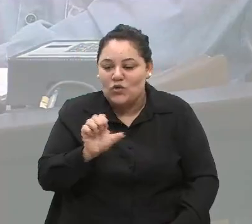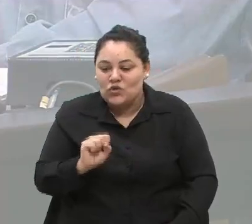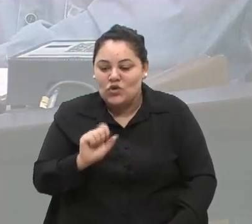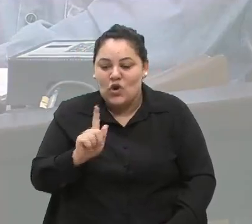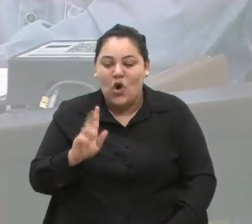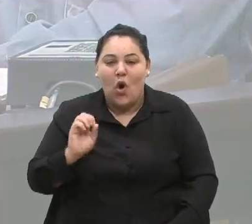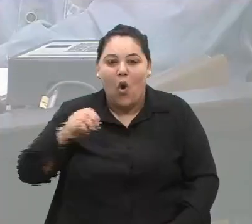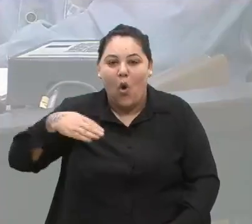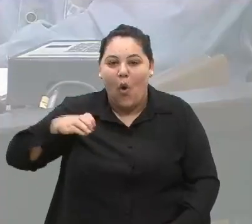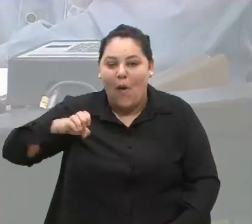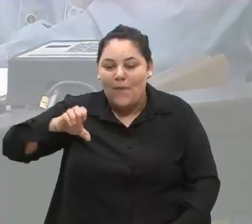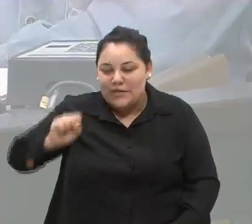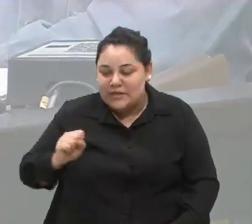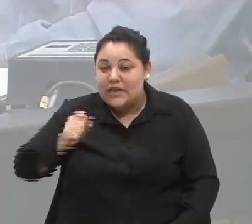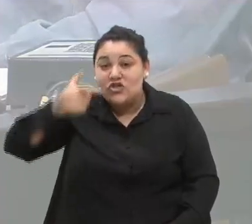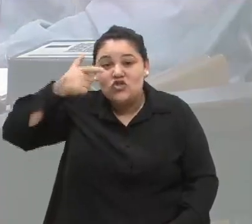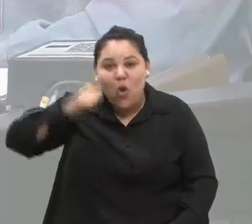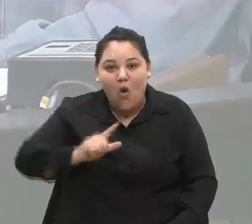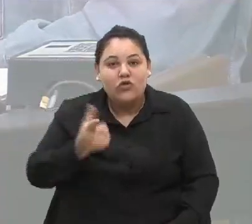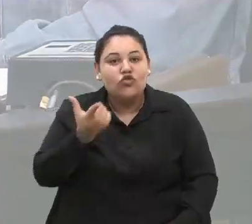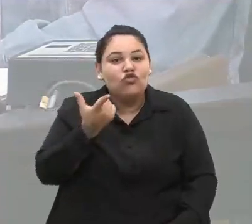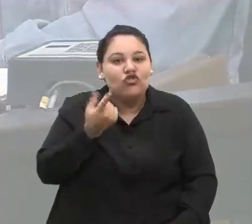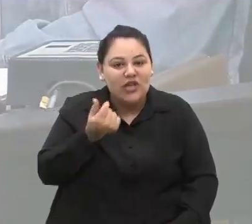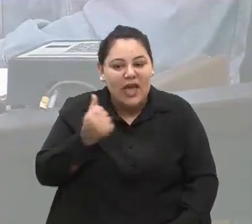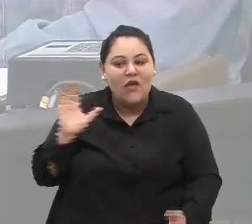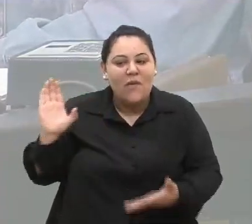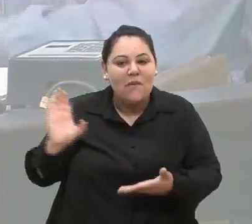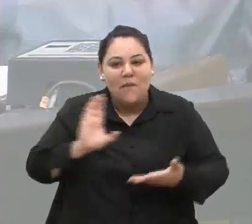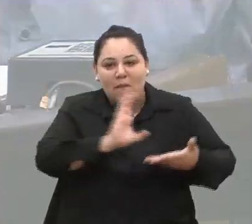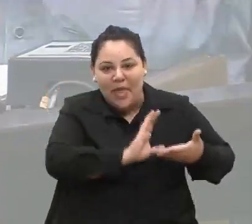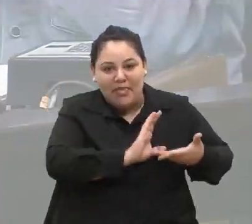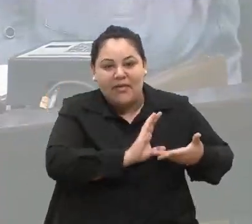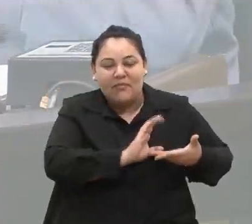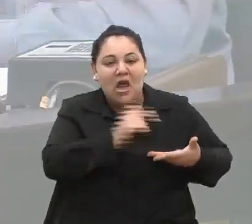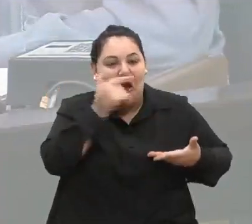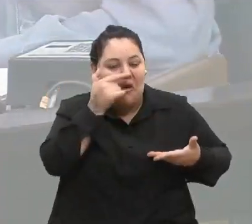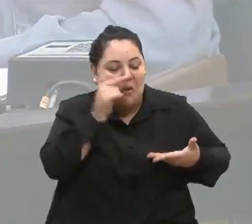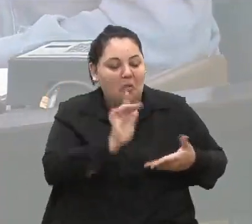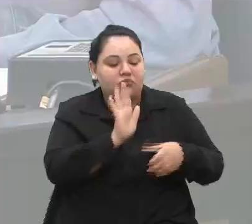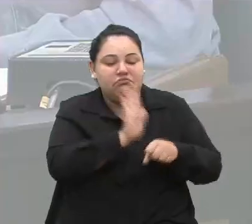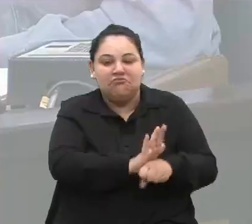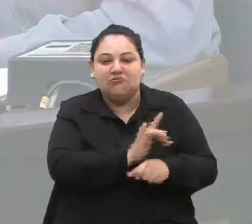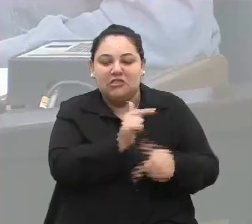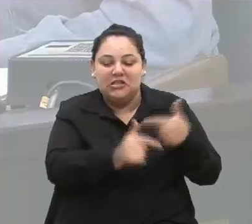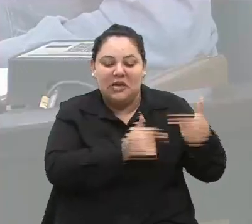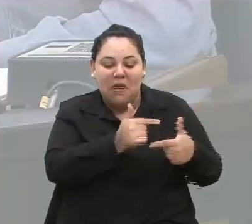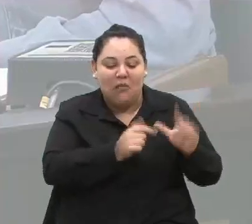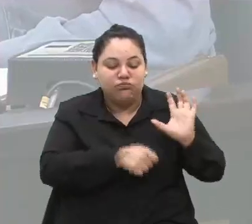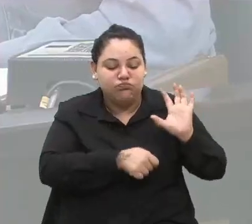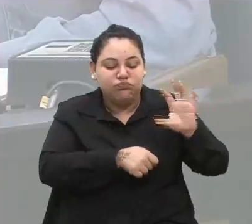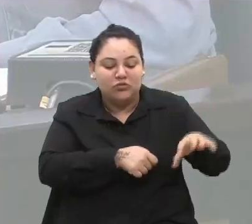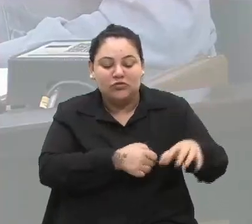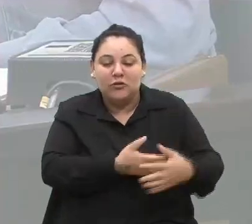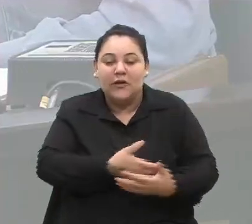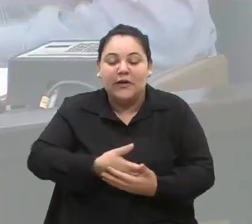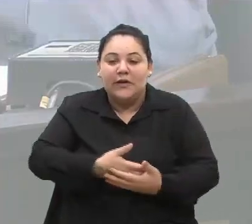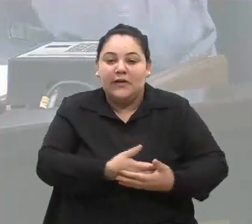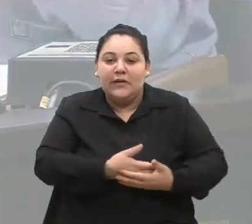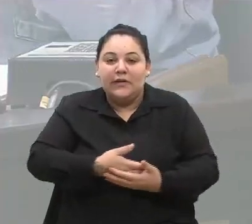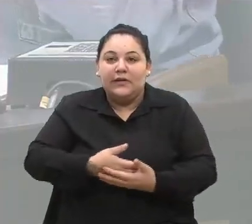parlamentares justamente para poder auxiliar esse trabalho do materno-infantil, entendendo